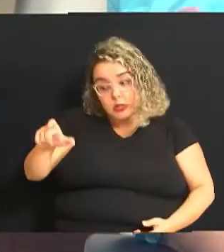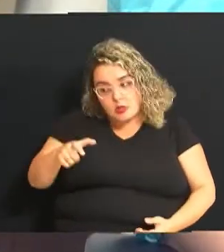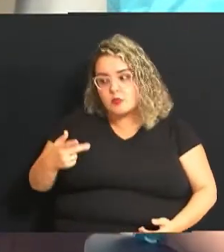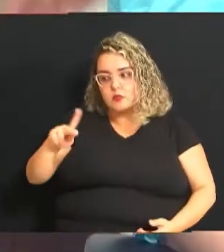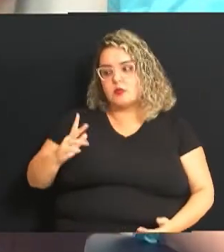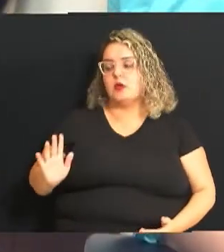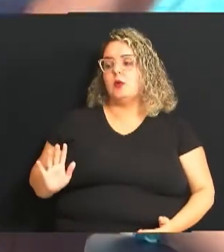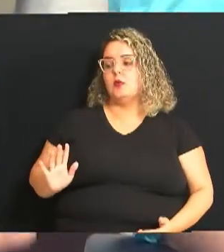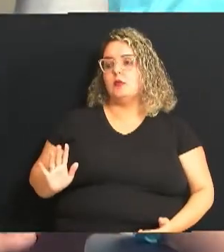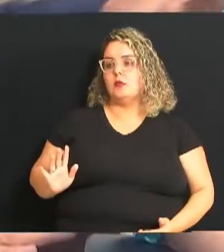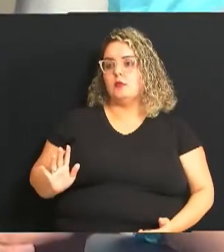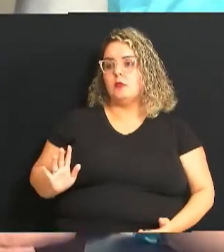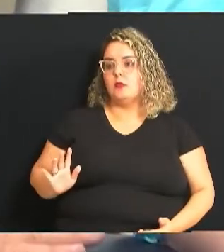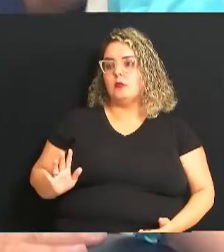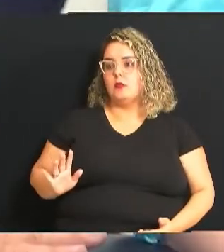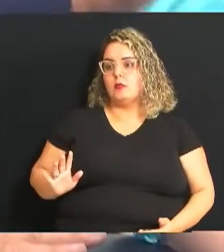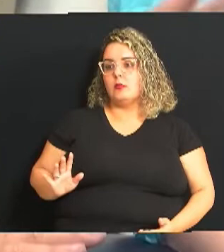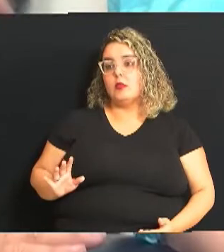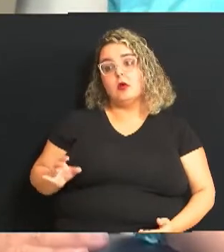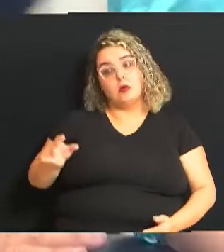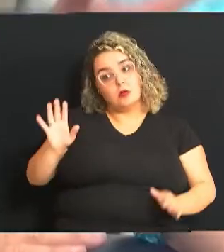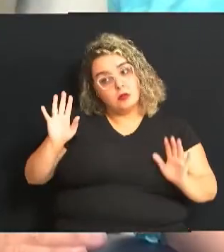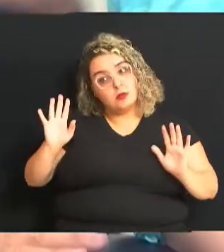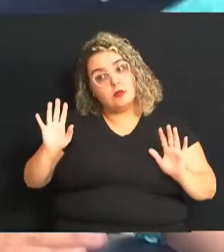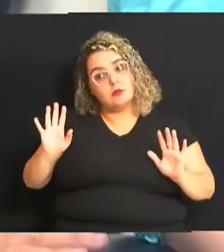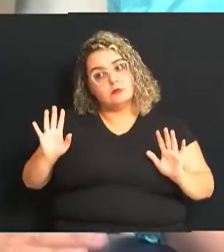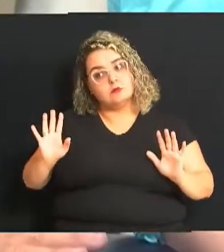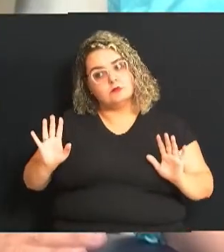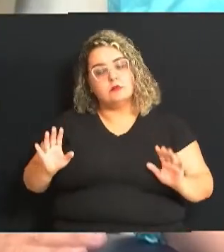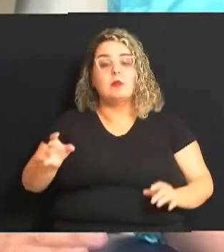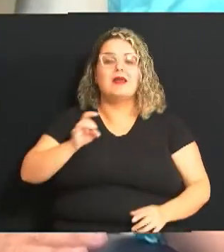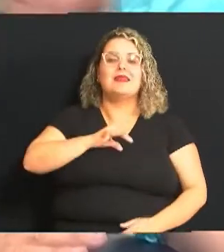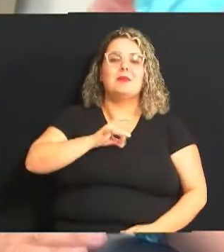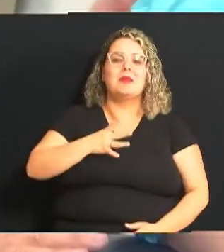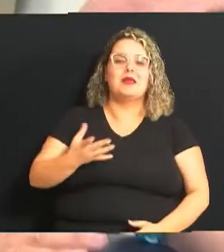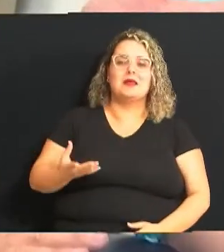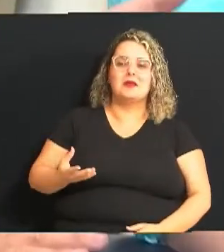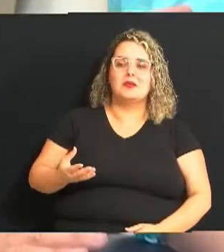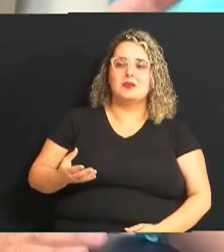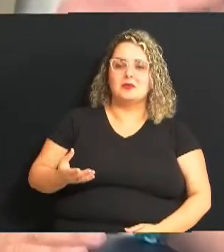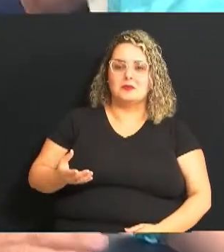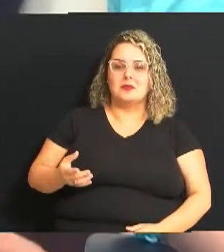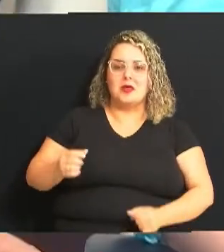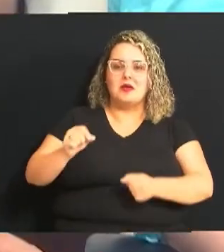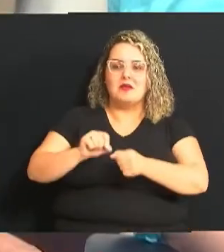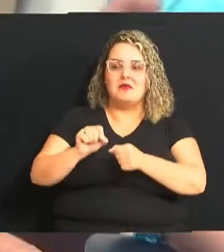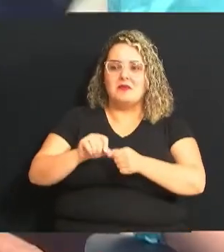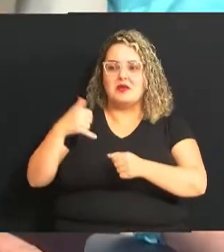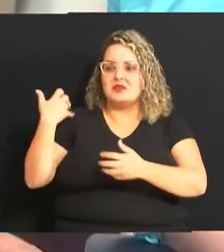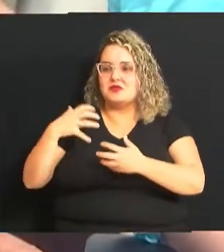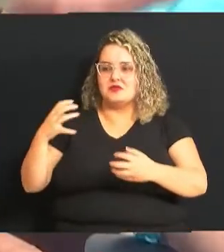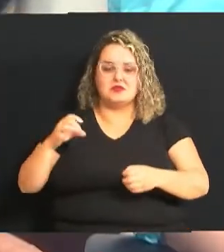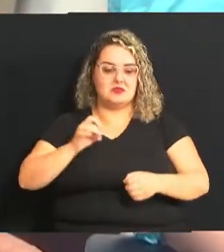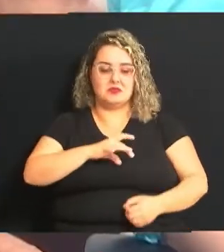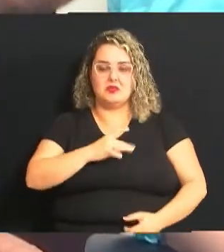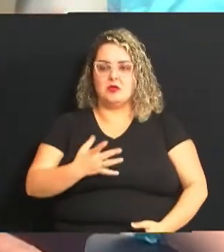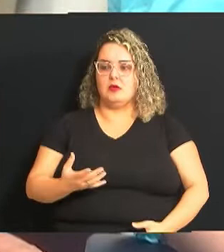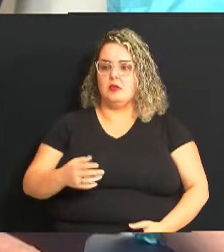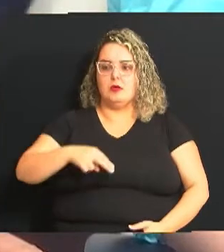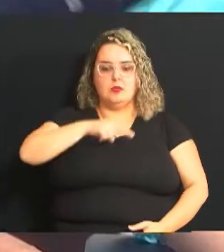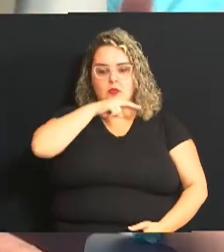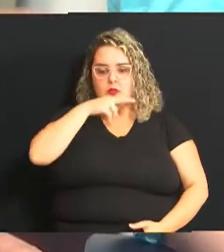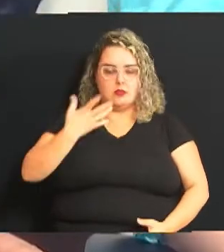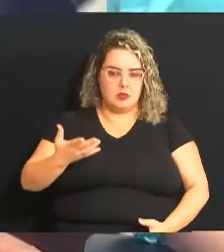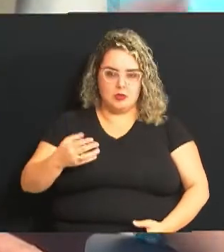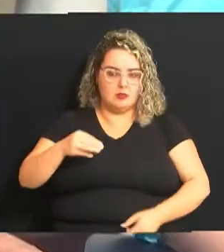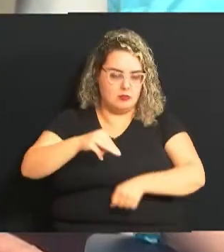que... Senão, eu... sabe, medo. Sim. Às vezes a pessoa, o neto, um da família